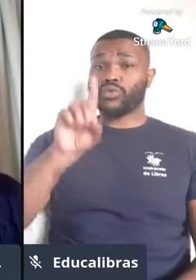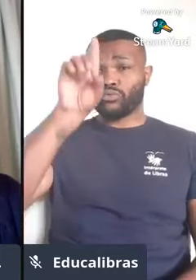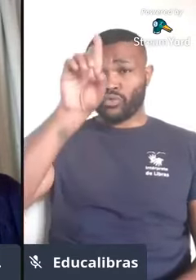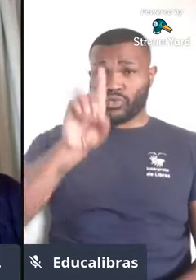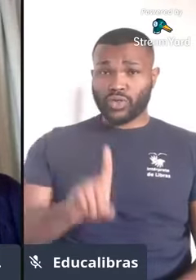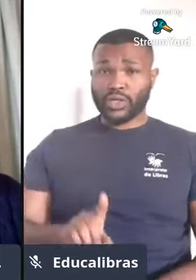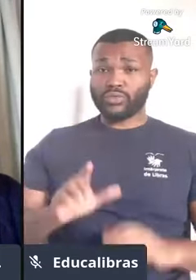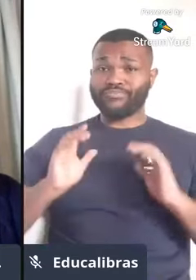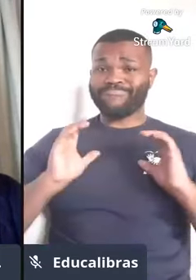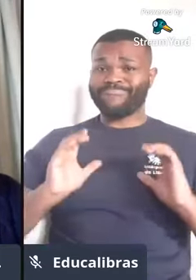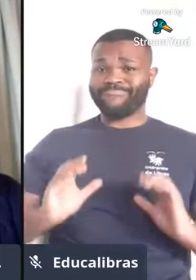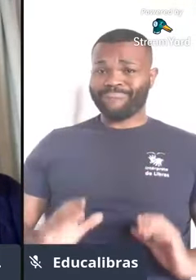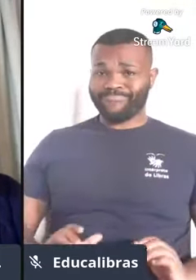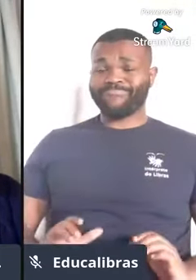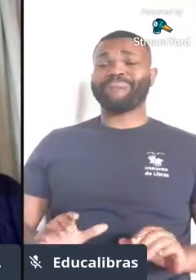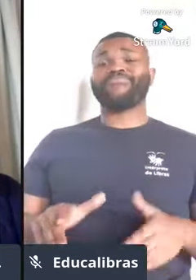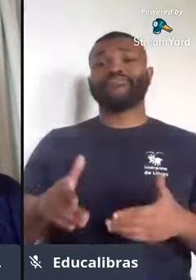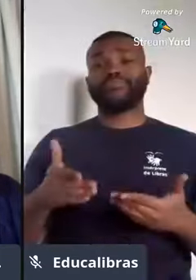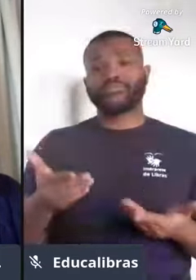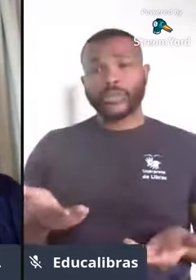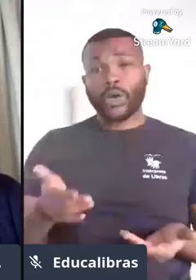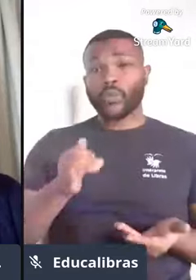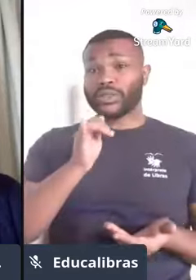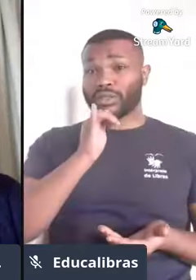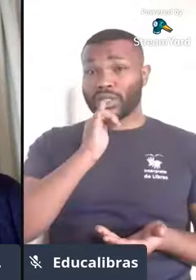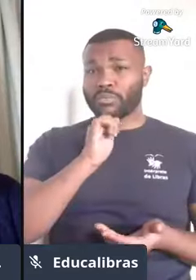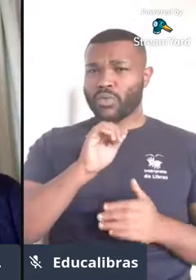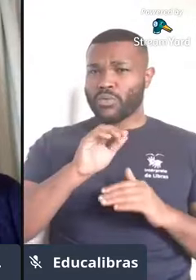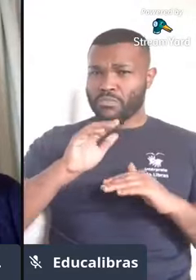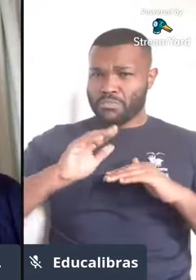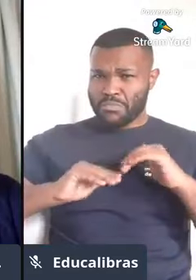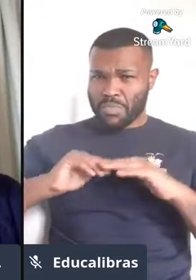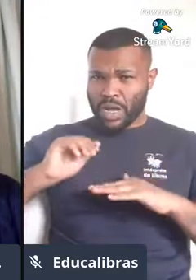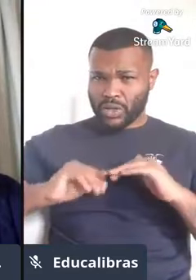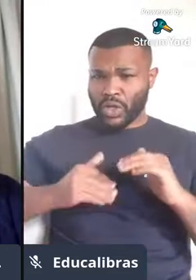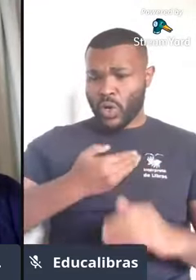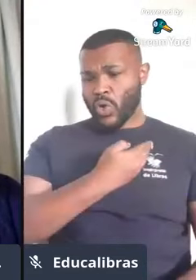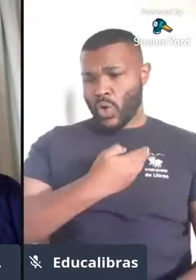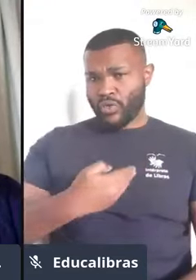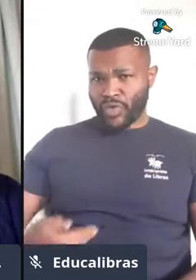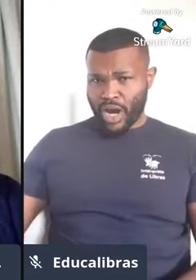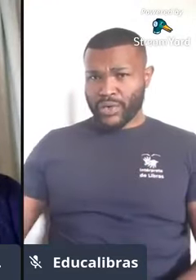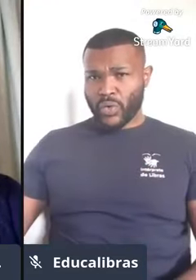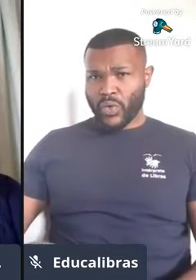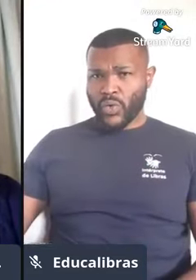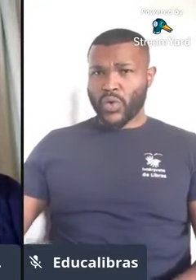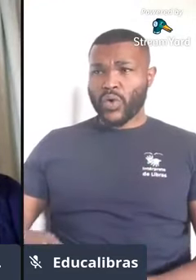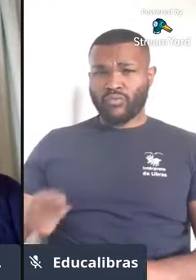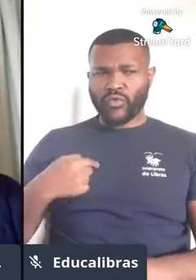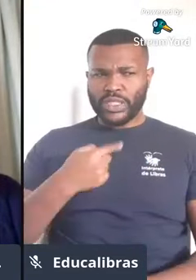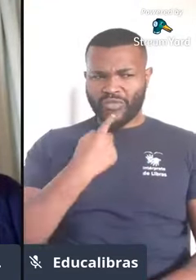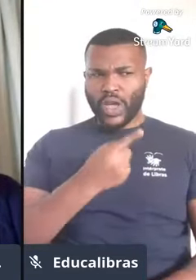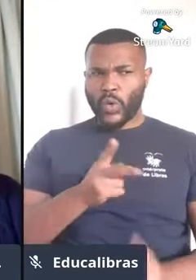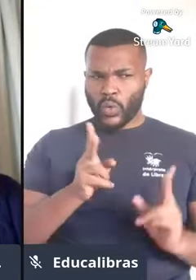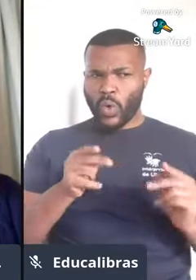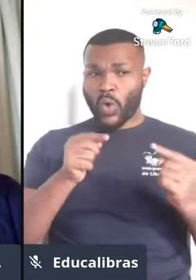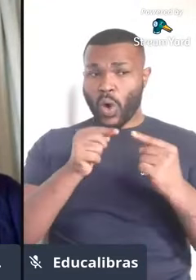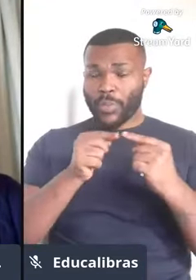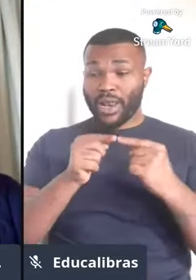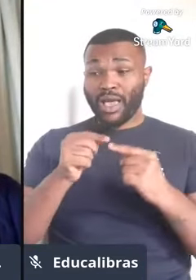as iniciativas que houve até agora, elas buscavam, como você mesmo disse, diminuir a